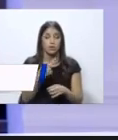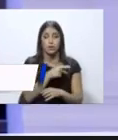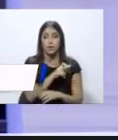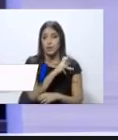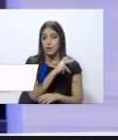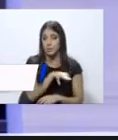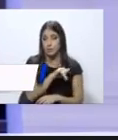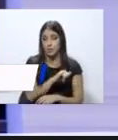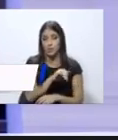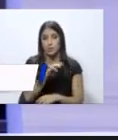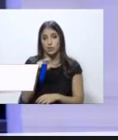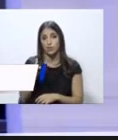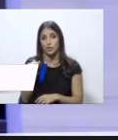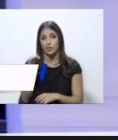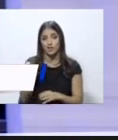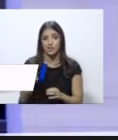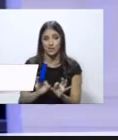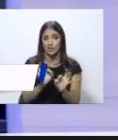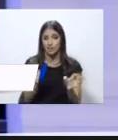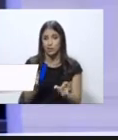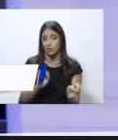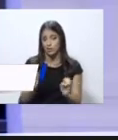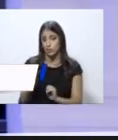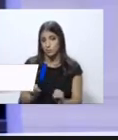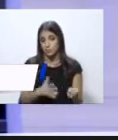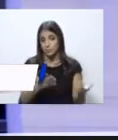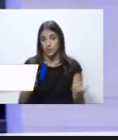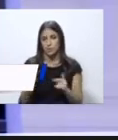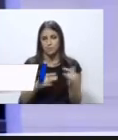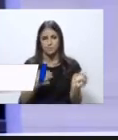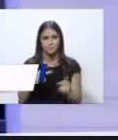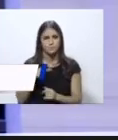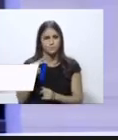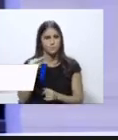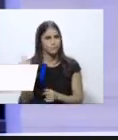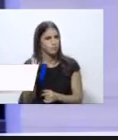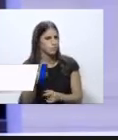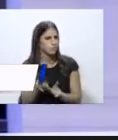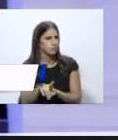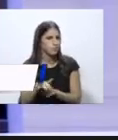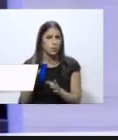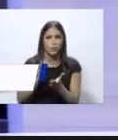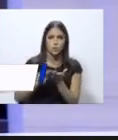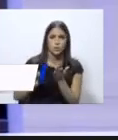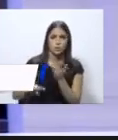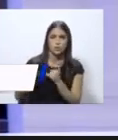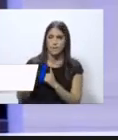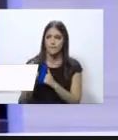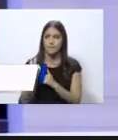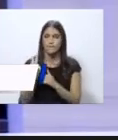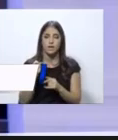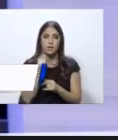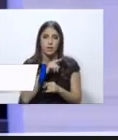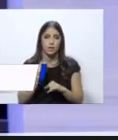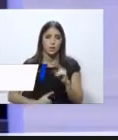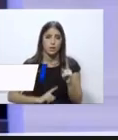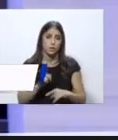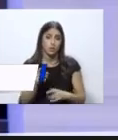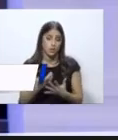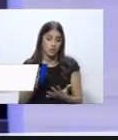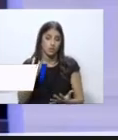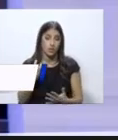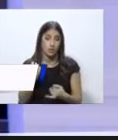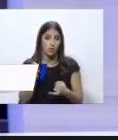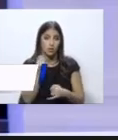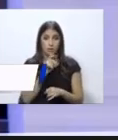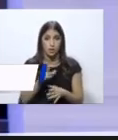e o Tony Martínez. E o facto do Futebol Clube Porto ter conseguido contratar ambos tem o seu significado